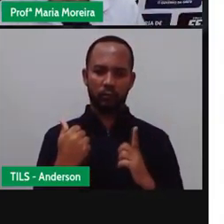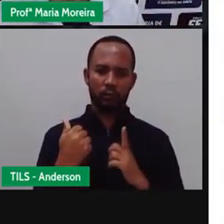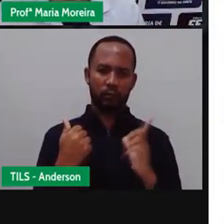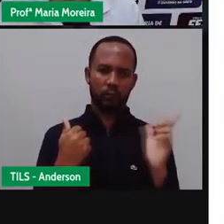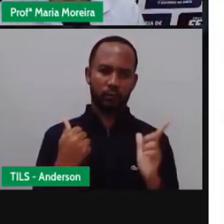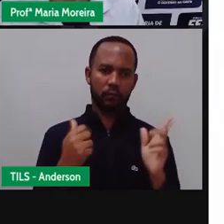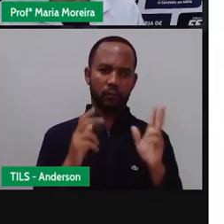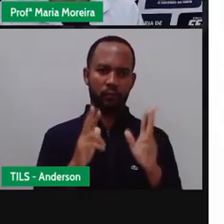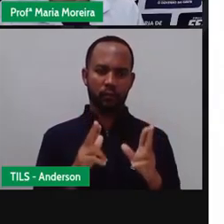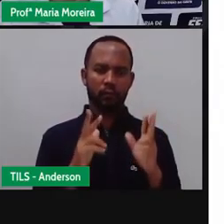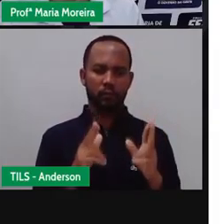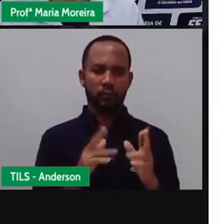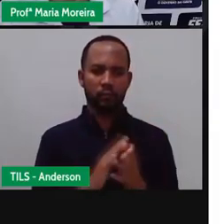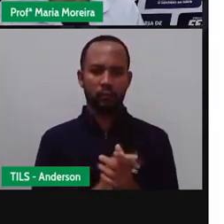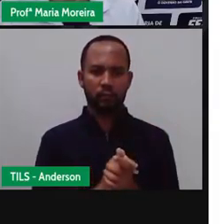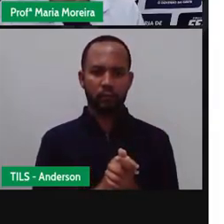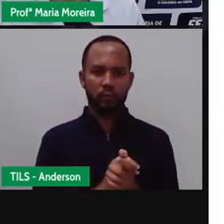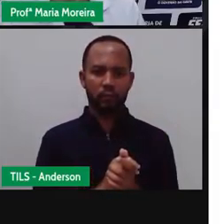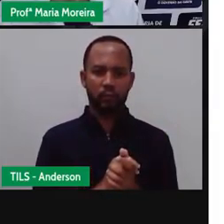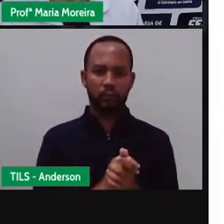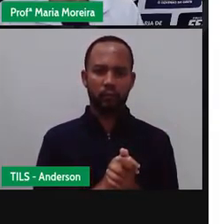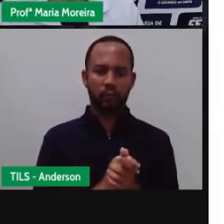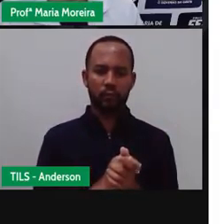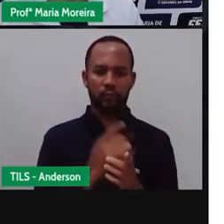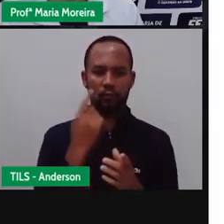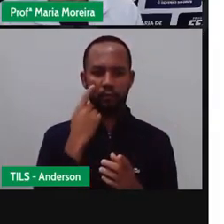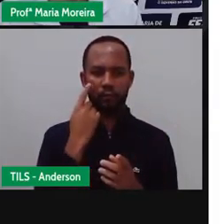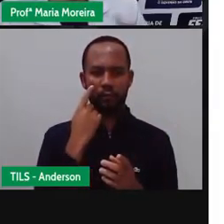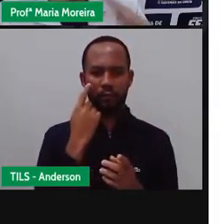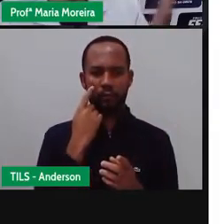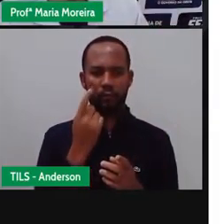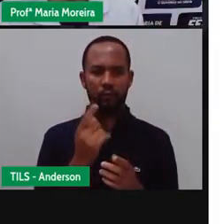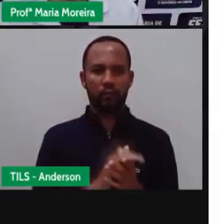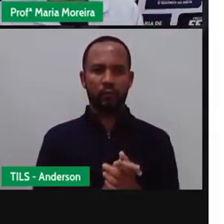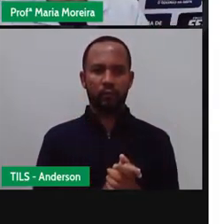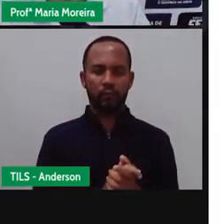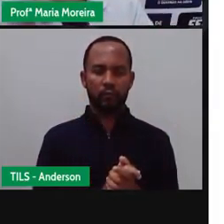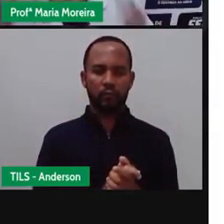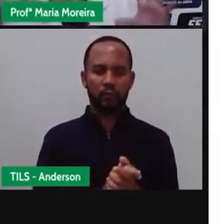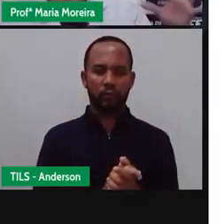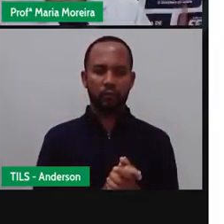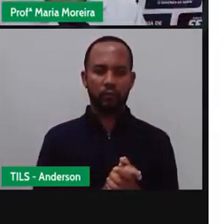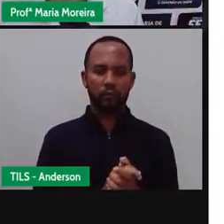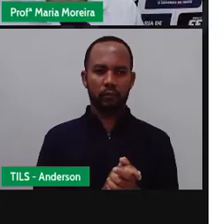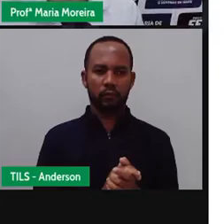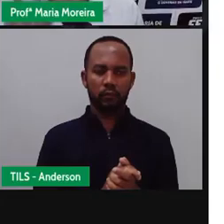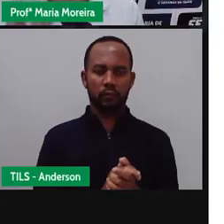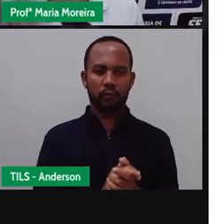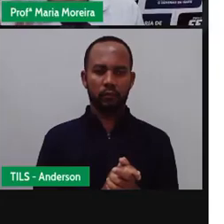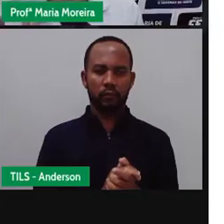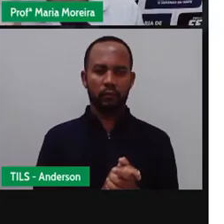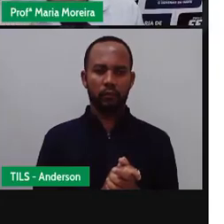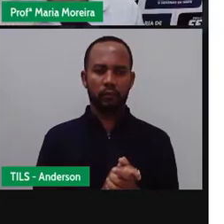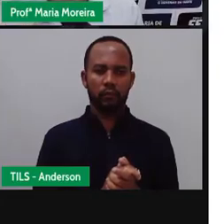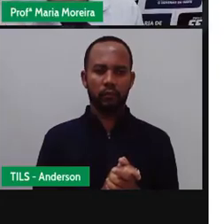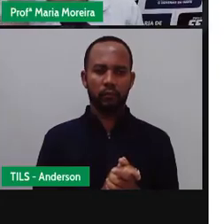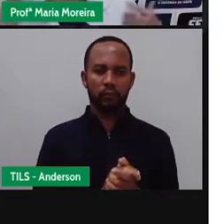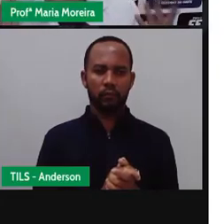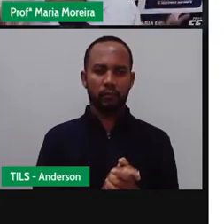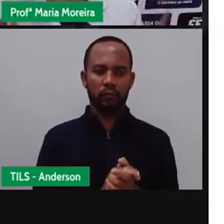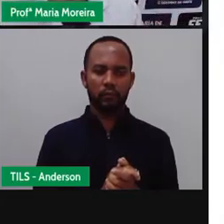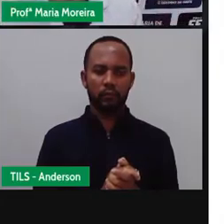Vai ter do outro. Vamos agora, a Pro vai fazer aqui, né? Vai passar desenhos aqui, tentar fazer aí para vocês